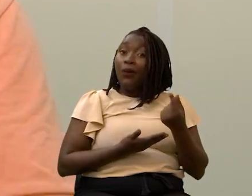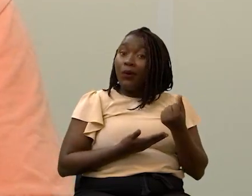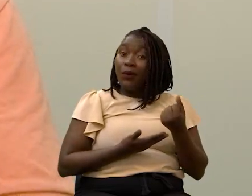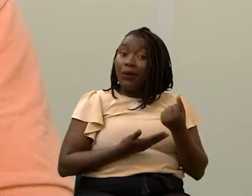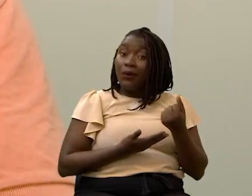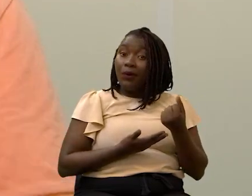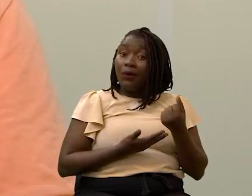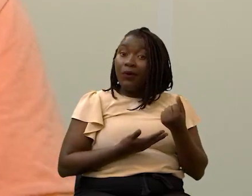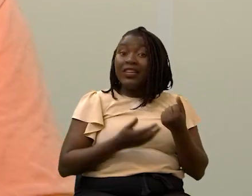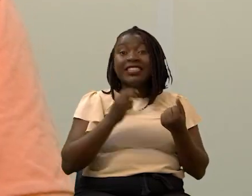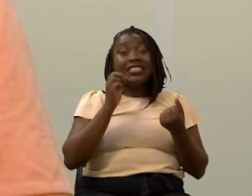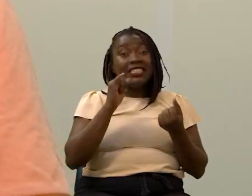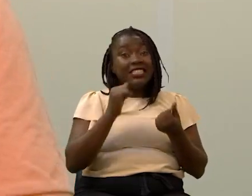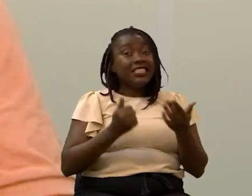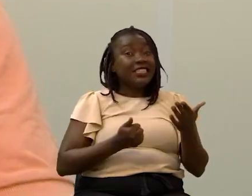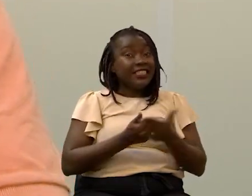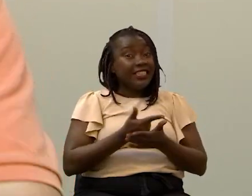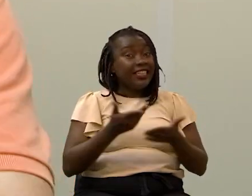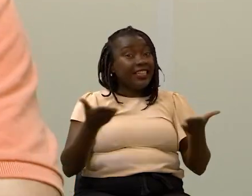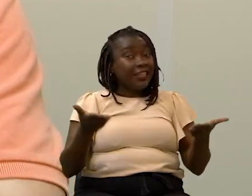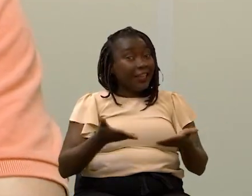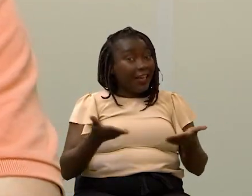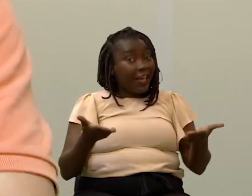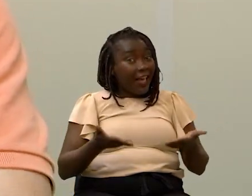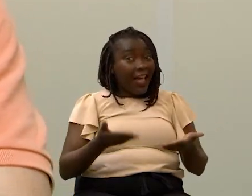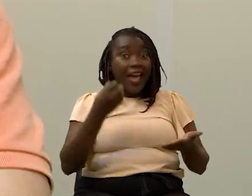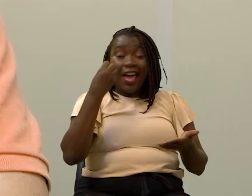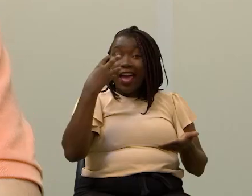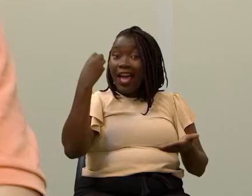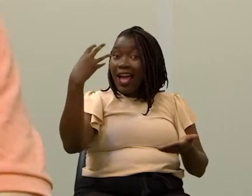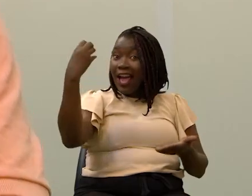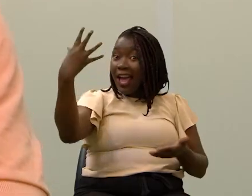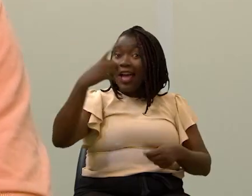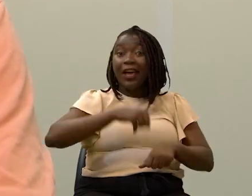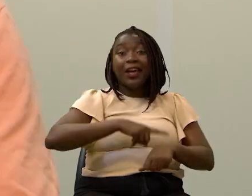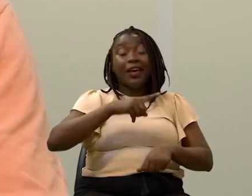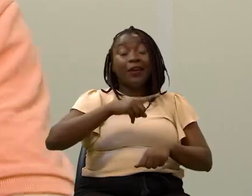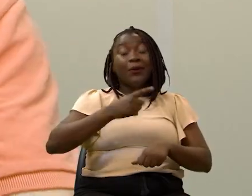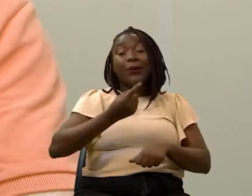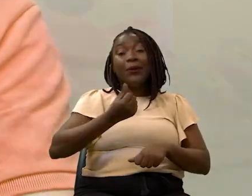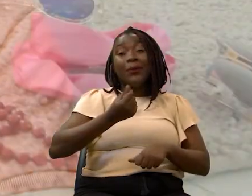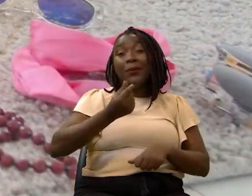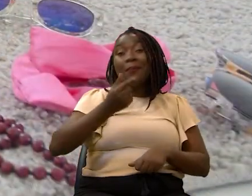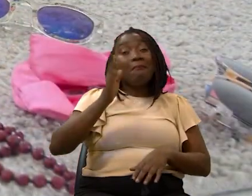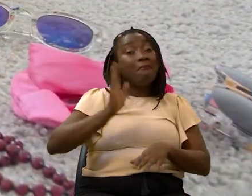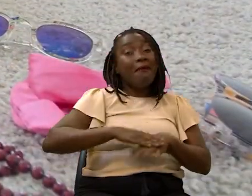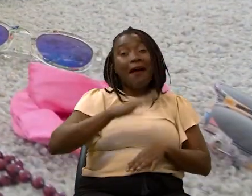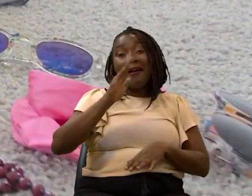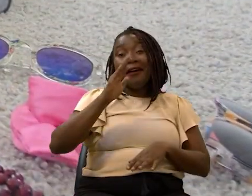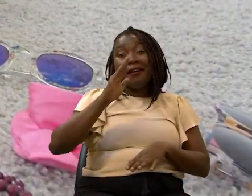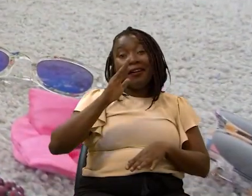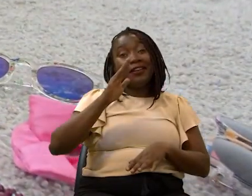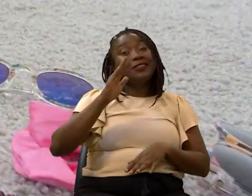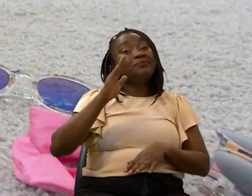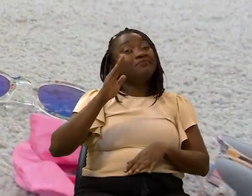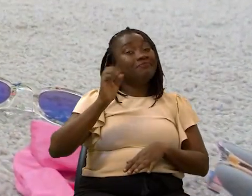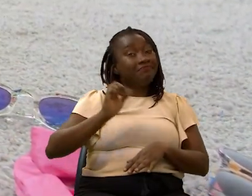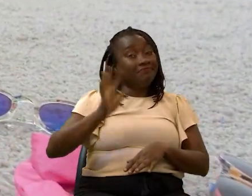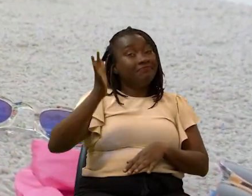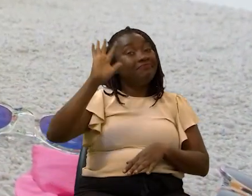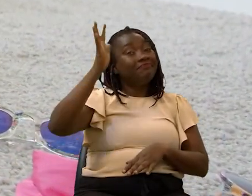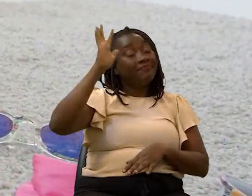O preço, se eu fosse comprar agora essa minha viagem, o preço seria bem